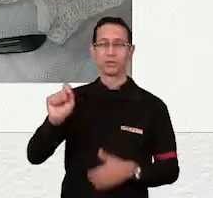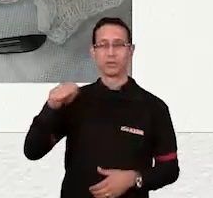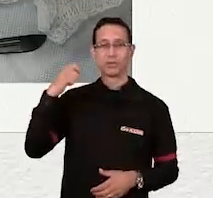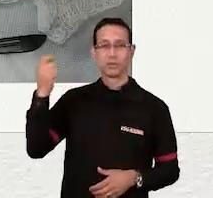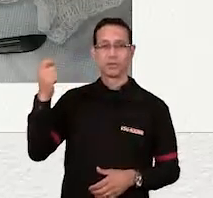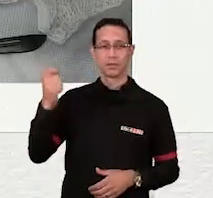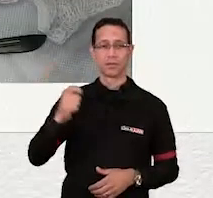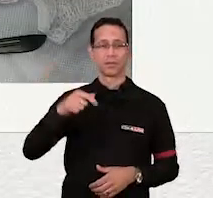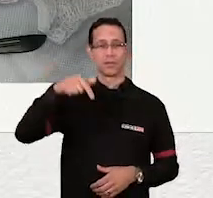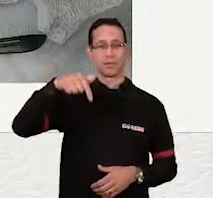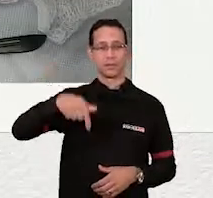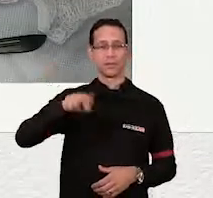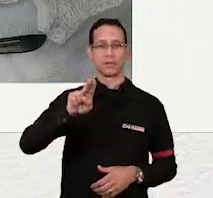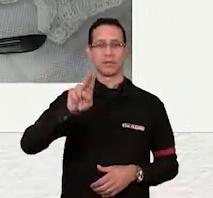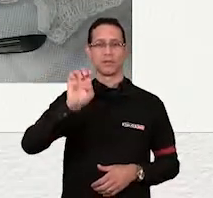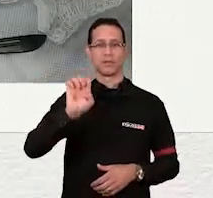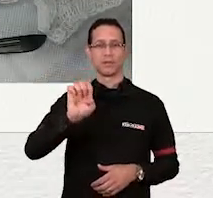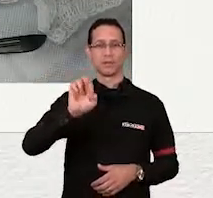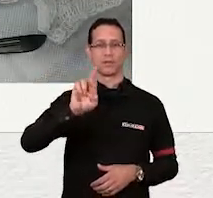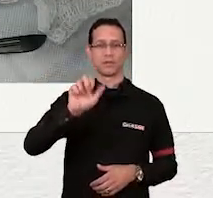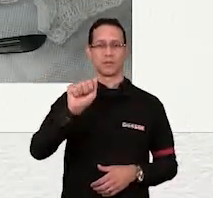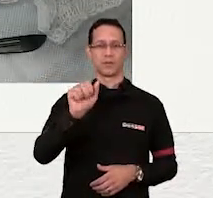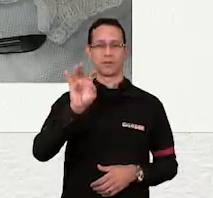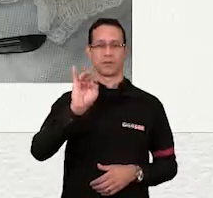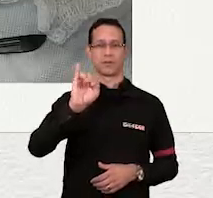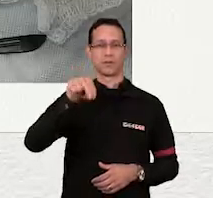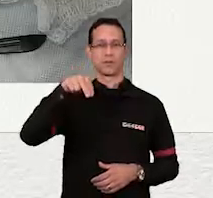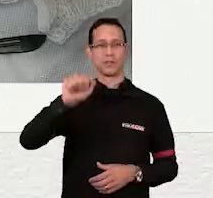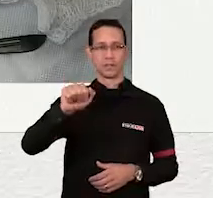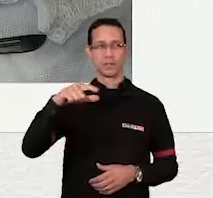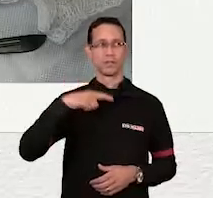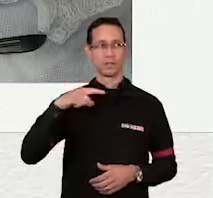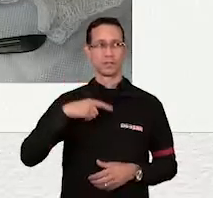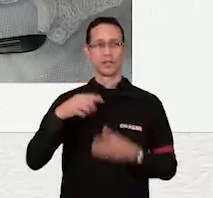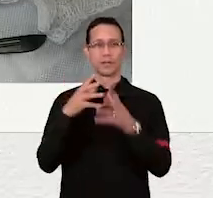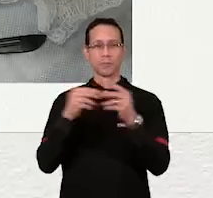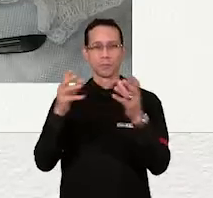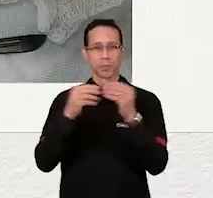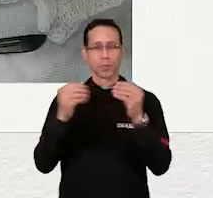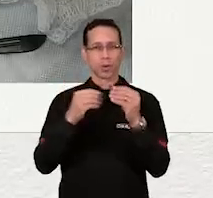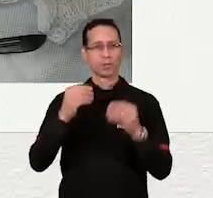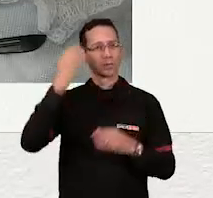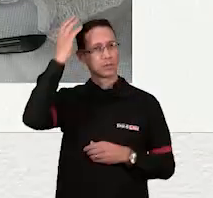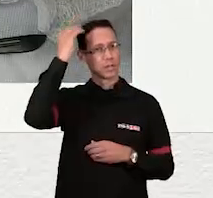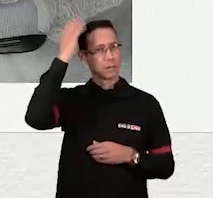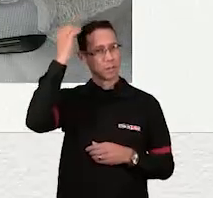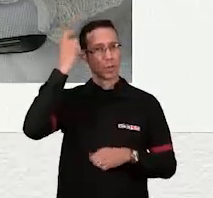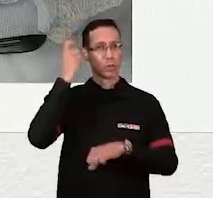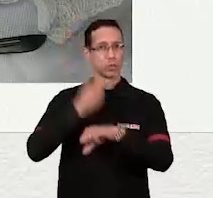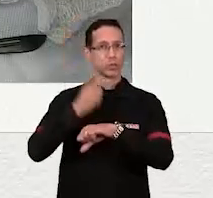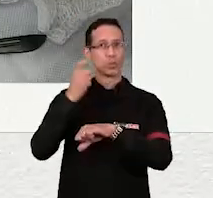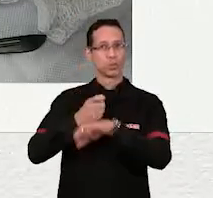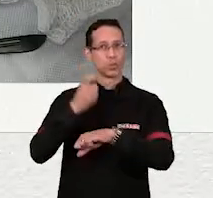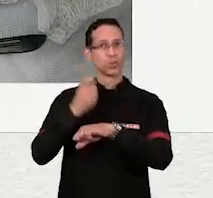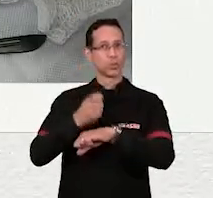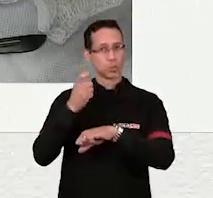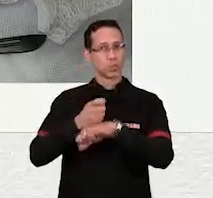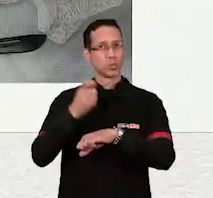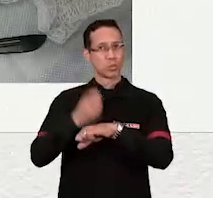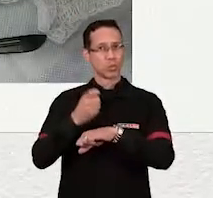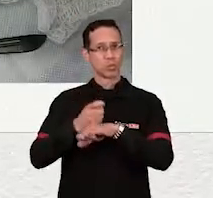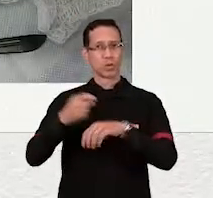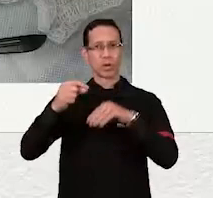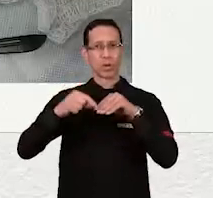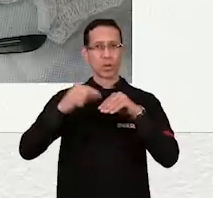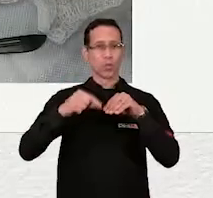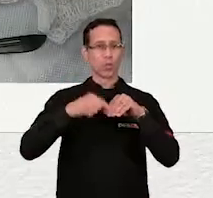né? Então eu brinco com os clientes, queratina mole é a do cabelo, queratina dura é a da unha. O colisteatoma é o